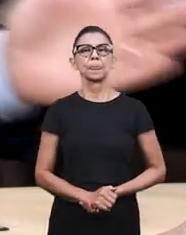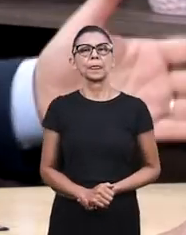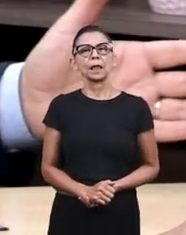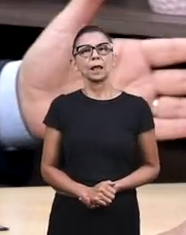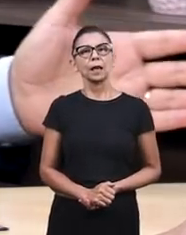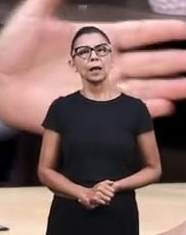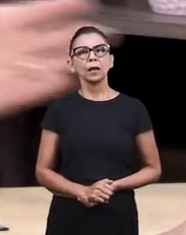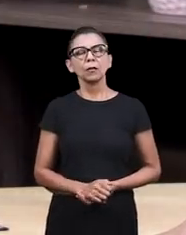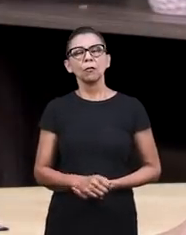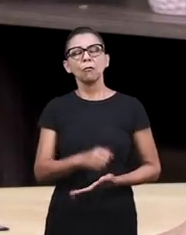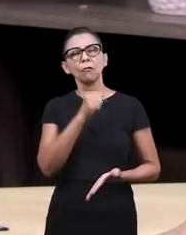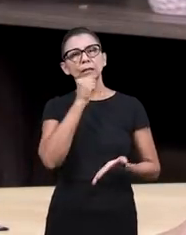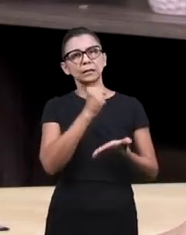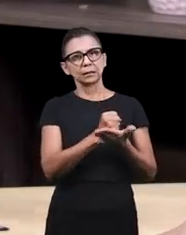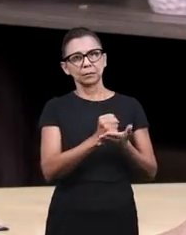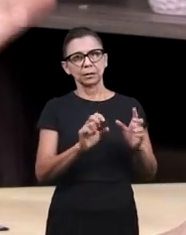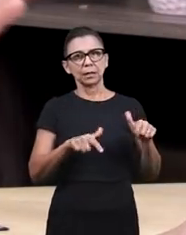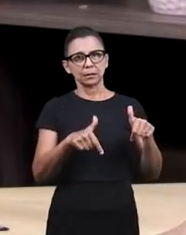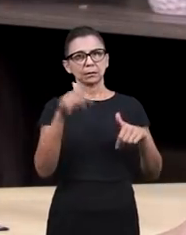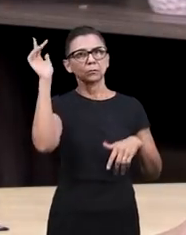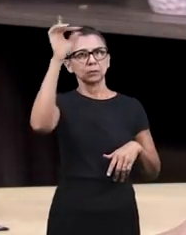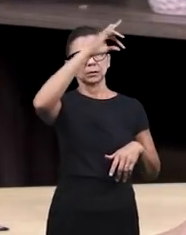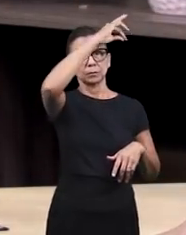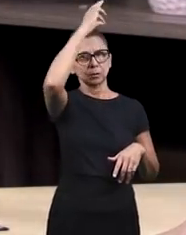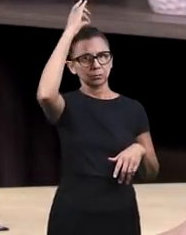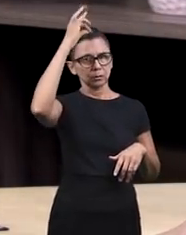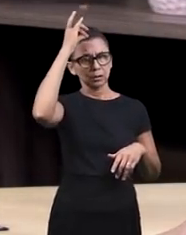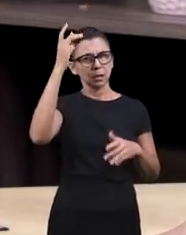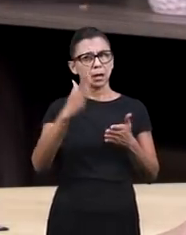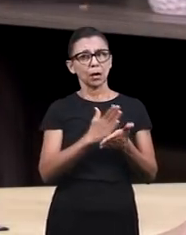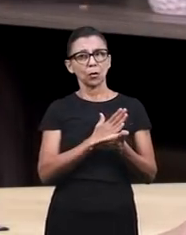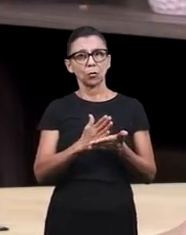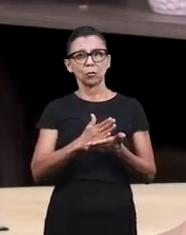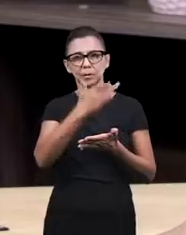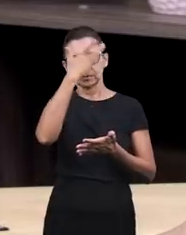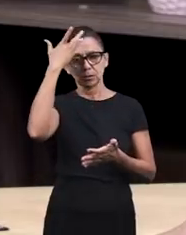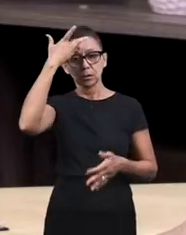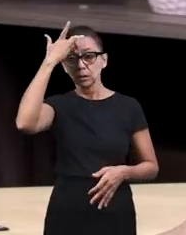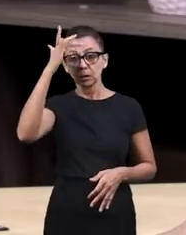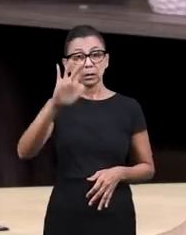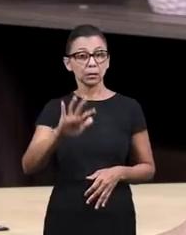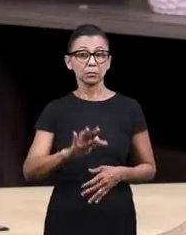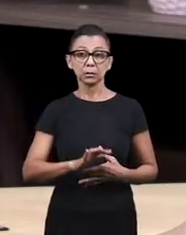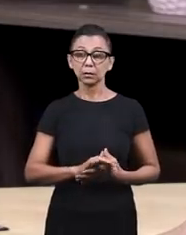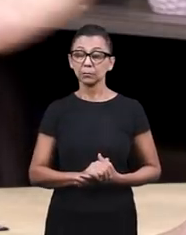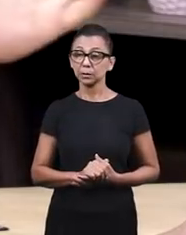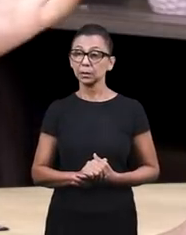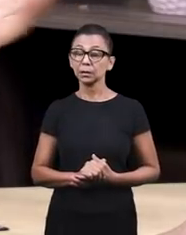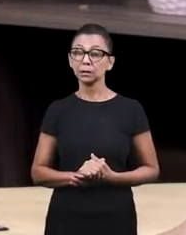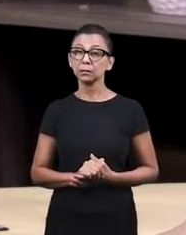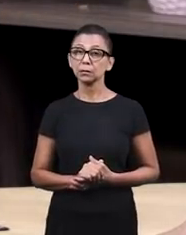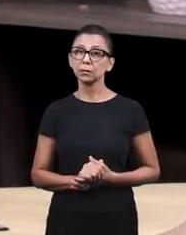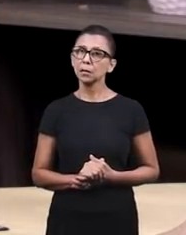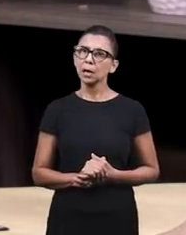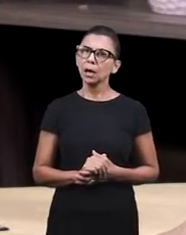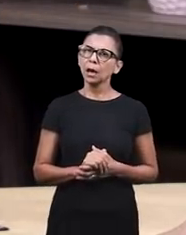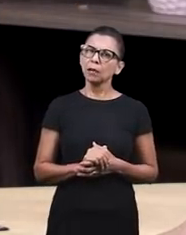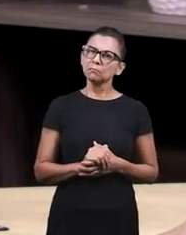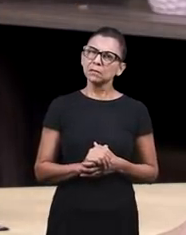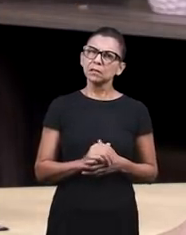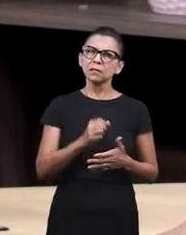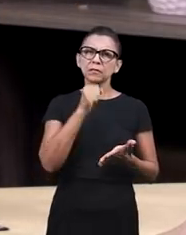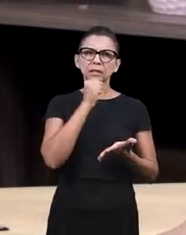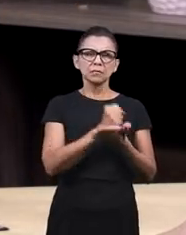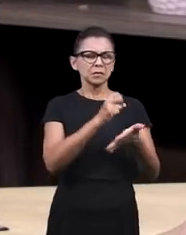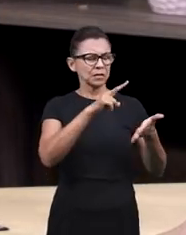durante o período do Velho Testamento. Muitas pessoas, inclusive, nem sabiam, ou como você mesmo disse, podem até ler o Velho Testamento e não perceber